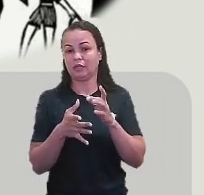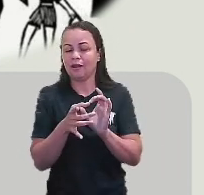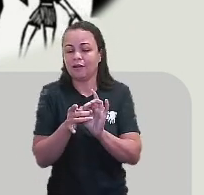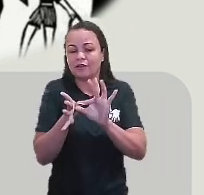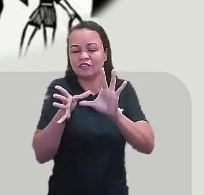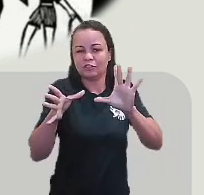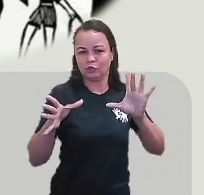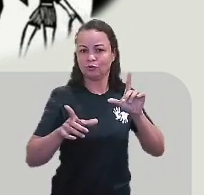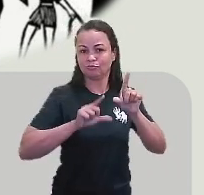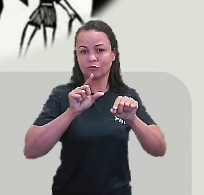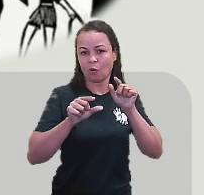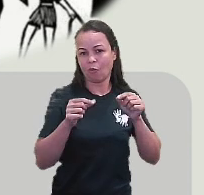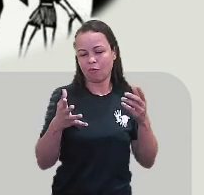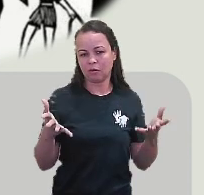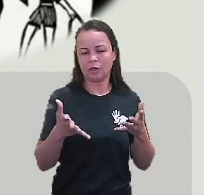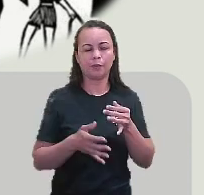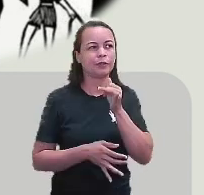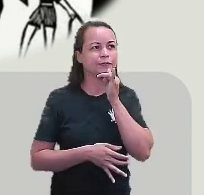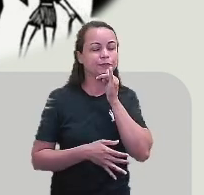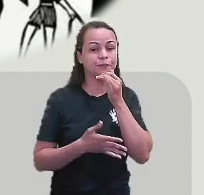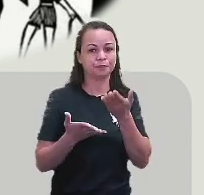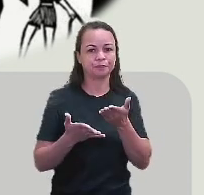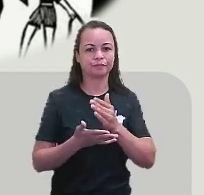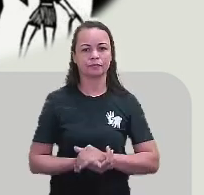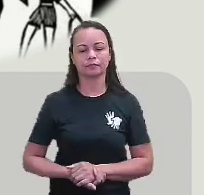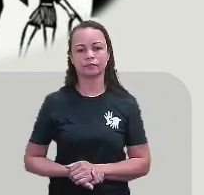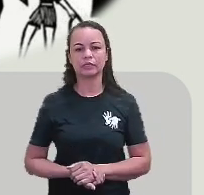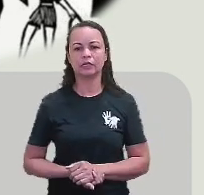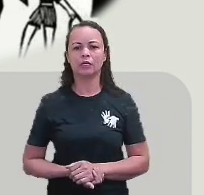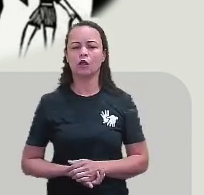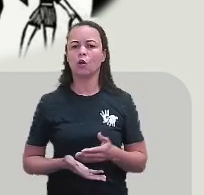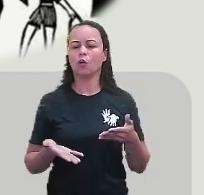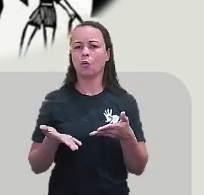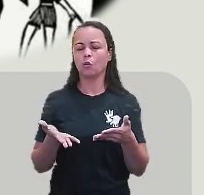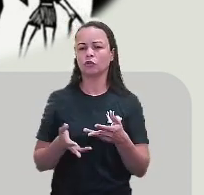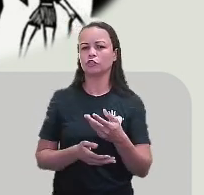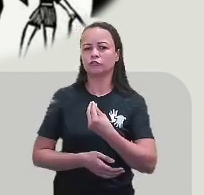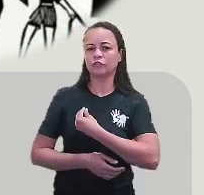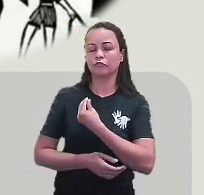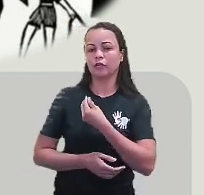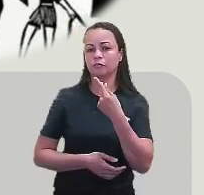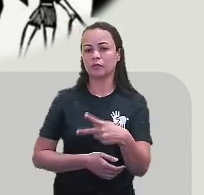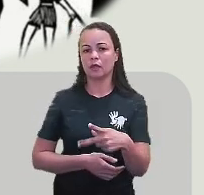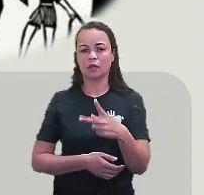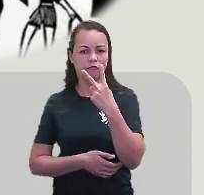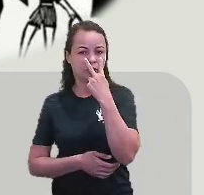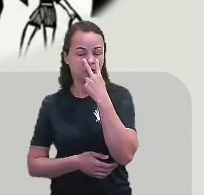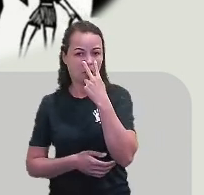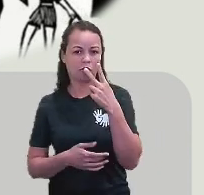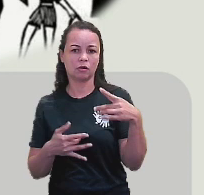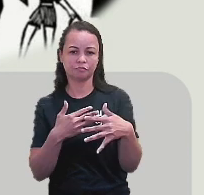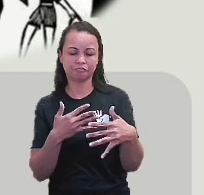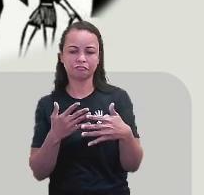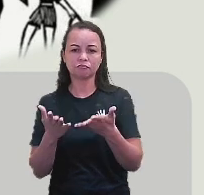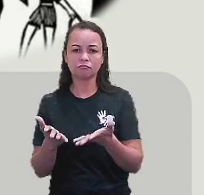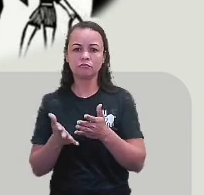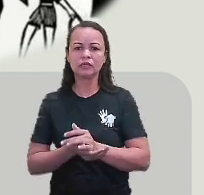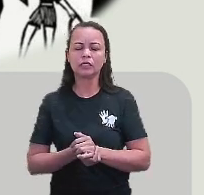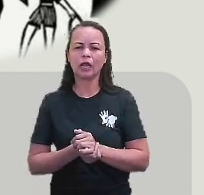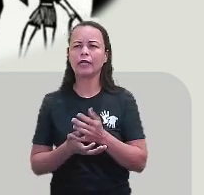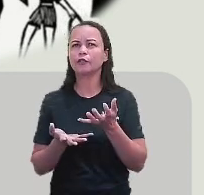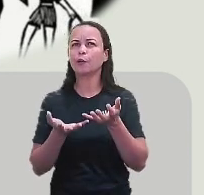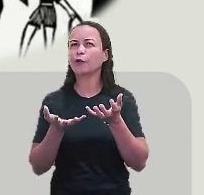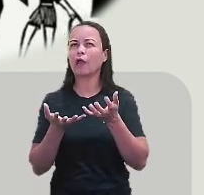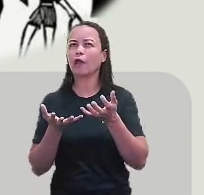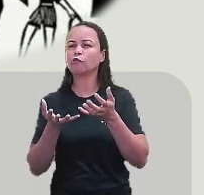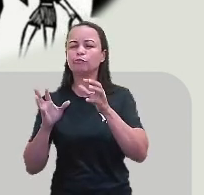escolha. Vou citar um exemplo aqui. Hoje moramos em Vitória de Santo Antão. Vou dizer, a gente quer me